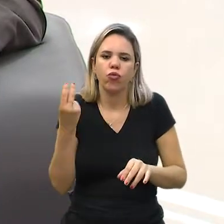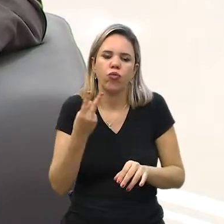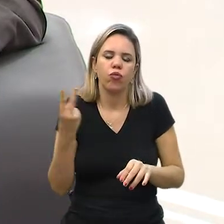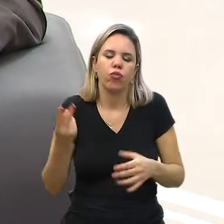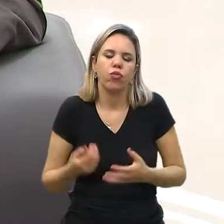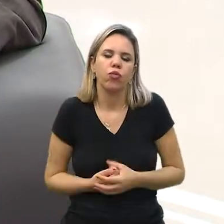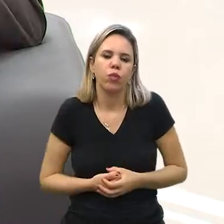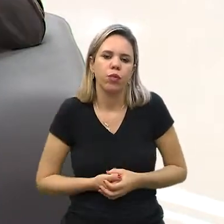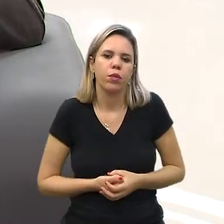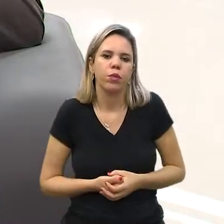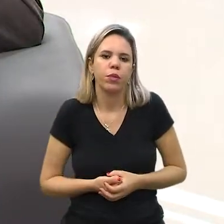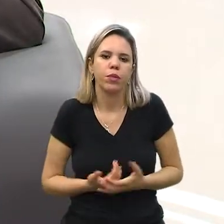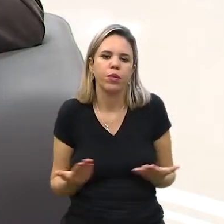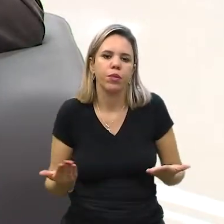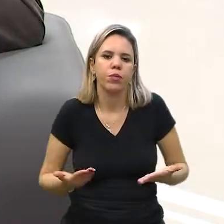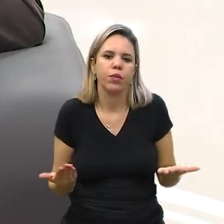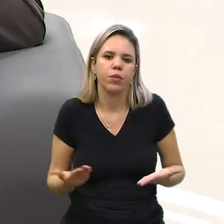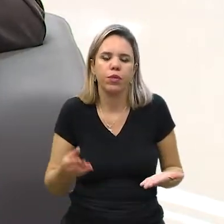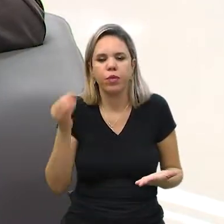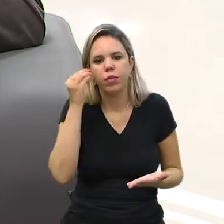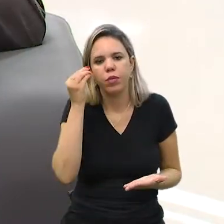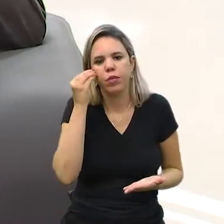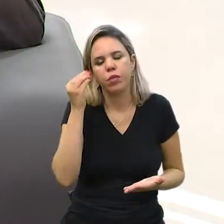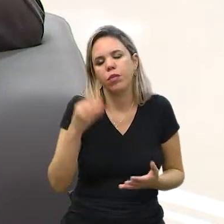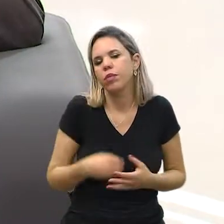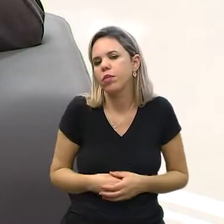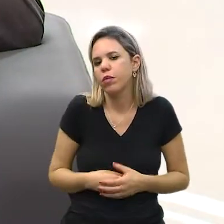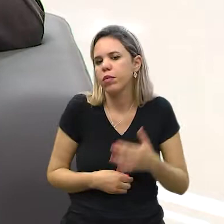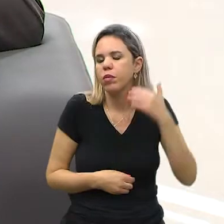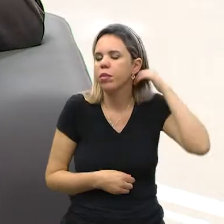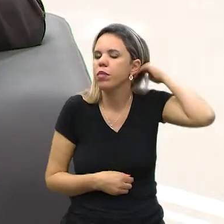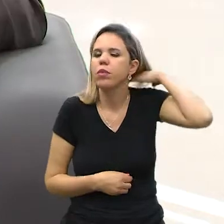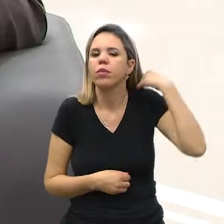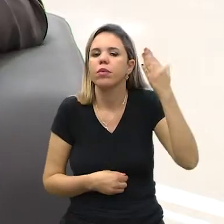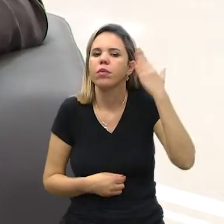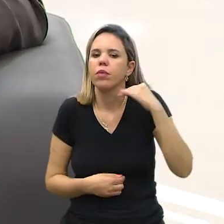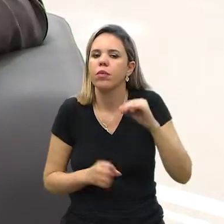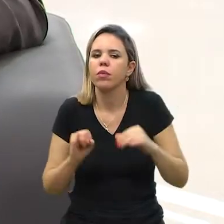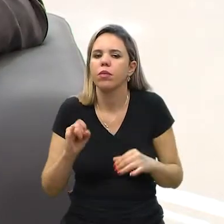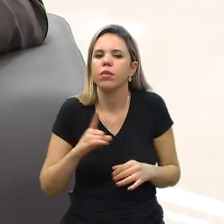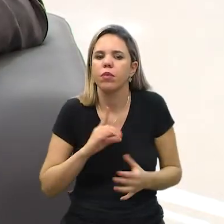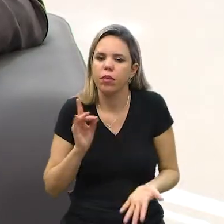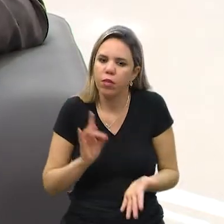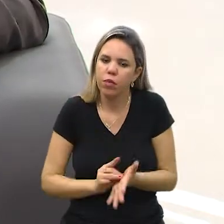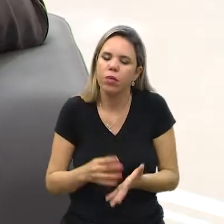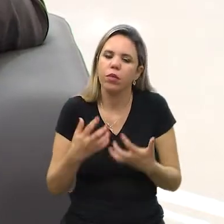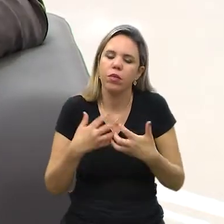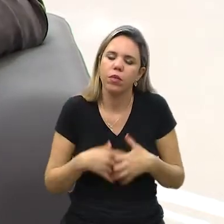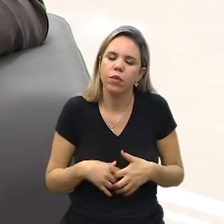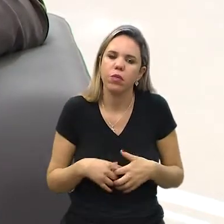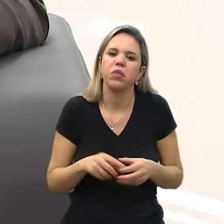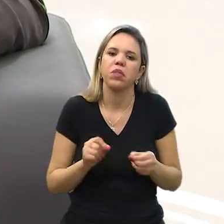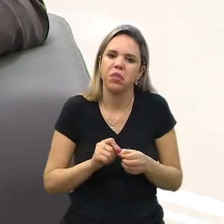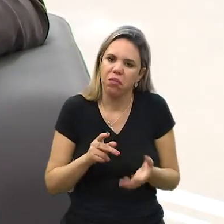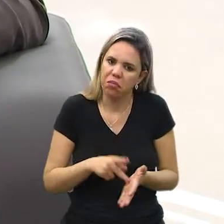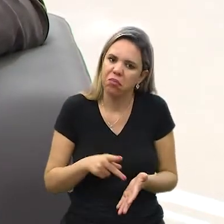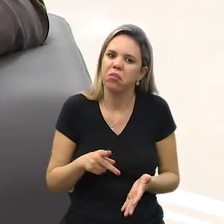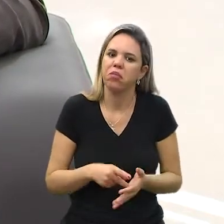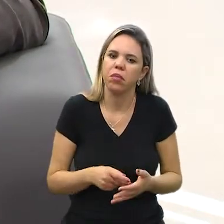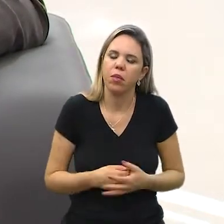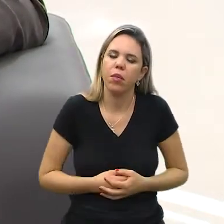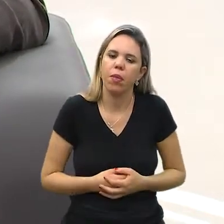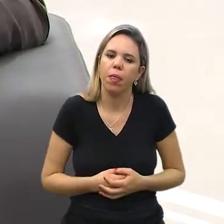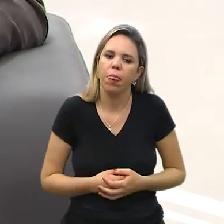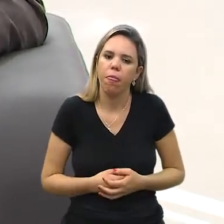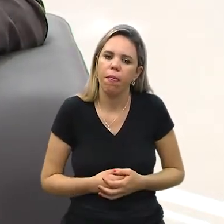preços. Tá? Hoje mesmo eu fiz um teste, né, para saber realmente se isso funciona, e funciona.